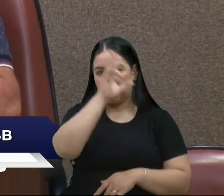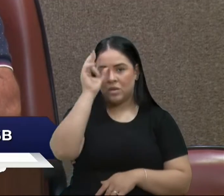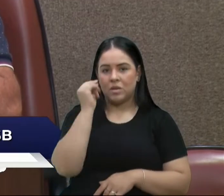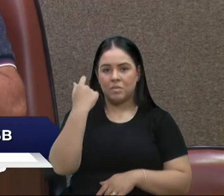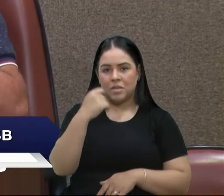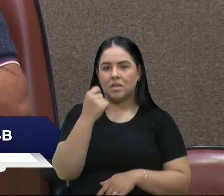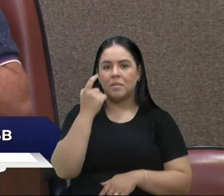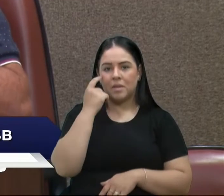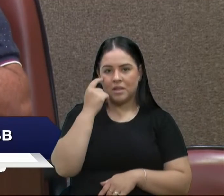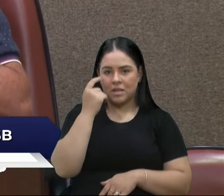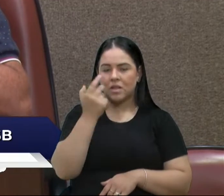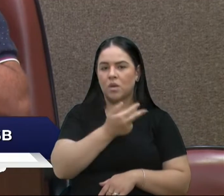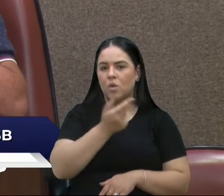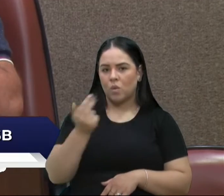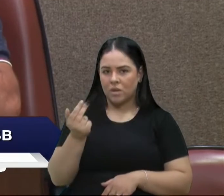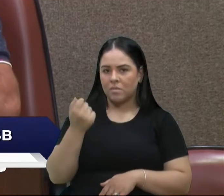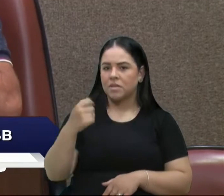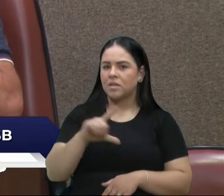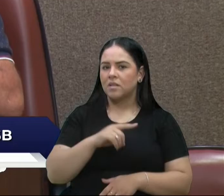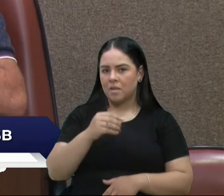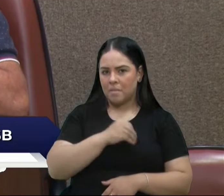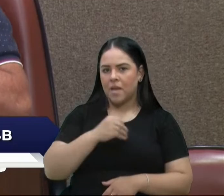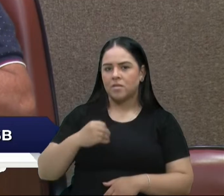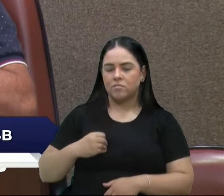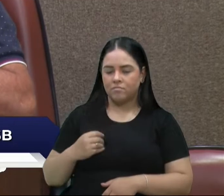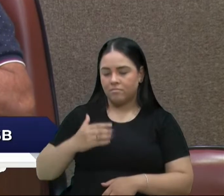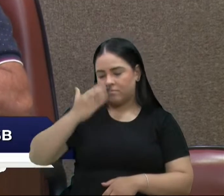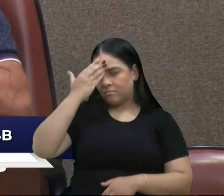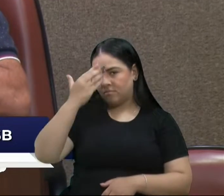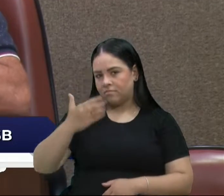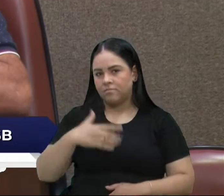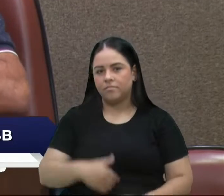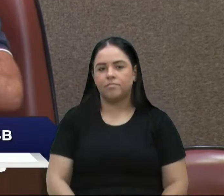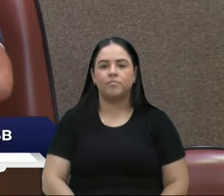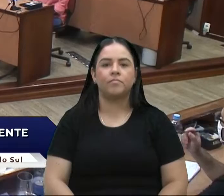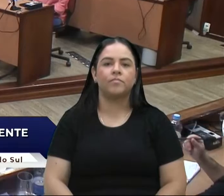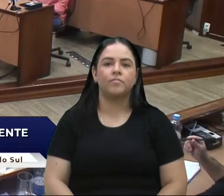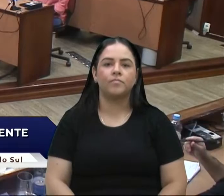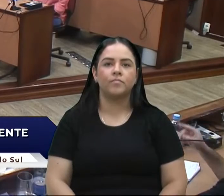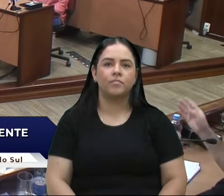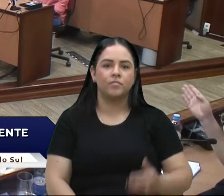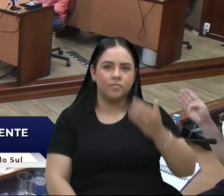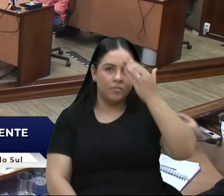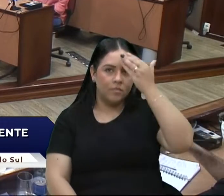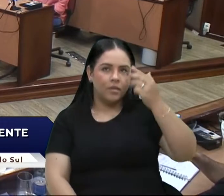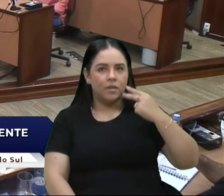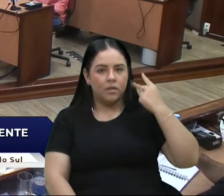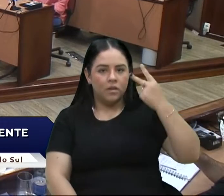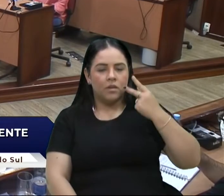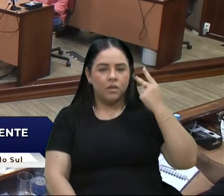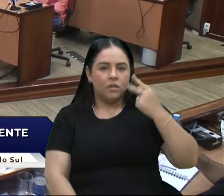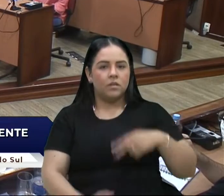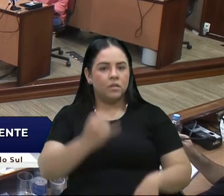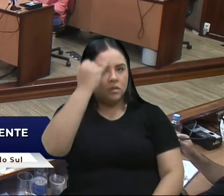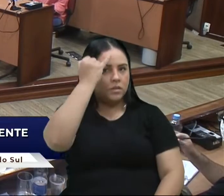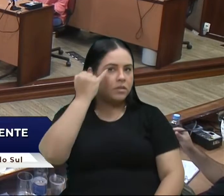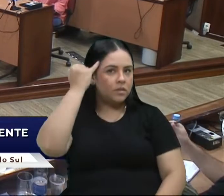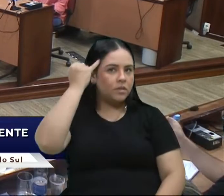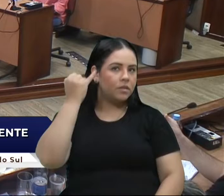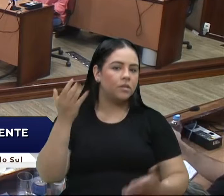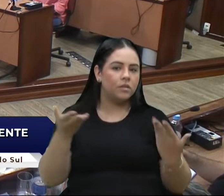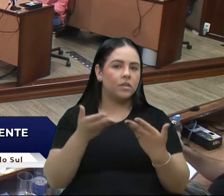nessas questões. Tem que ter médico lá na base. Obrigado. Obrigado, vereador D'Ambros. Vereador